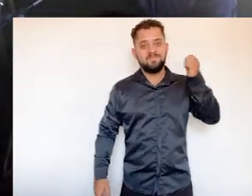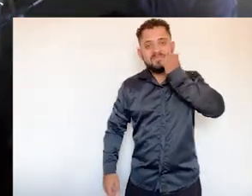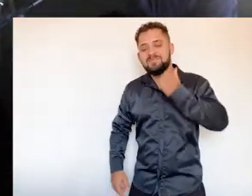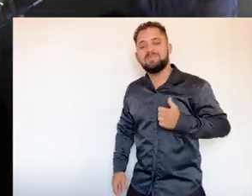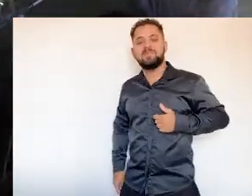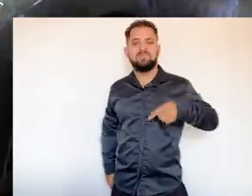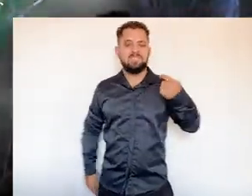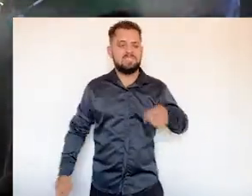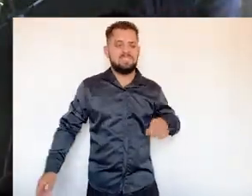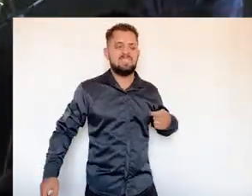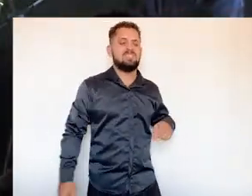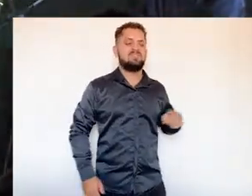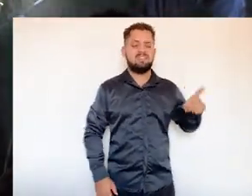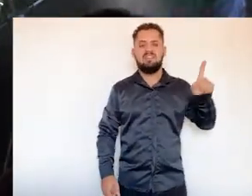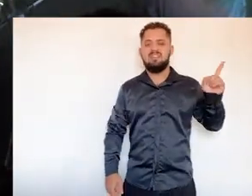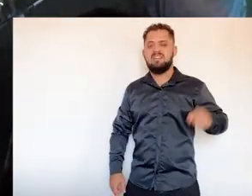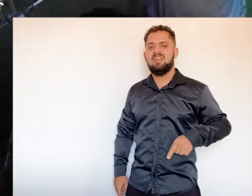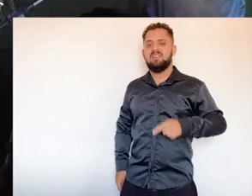poleiro. Olha o